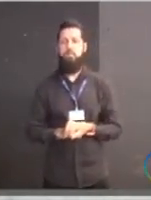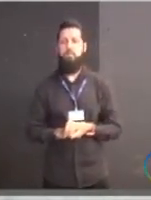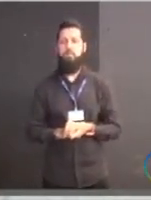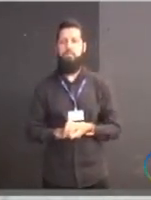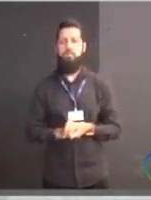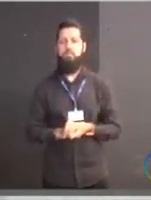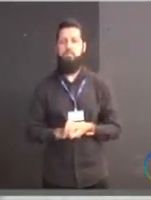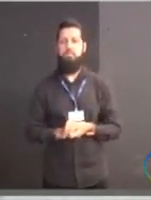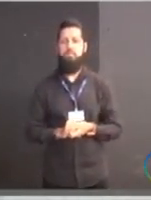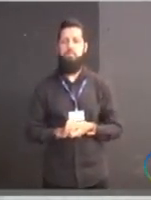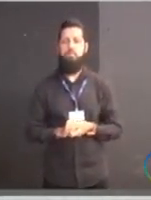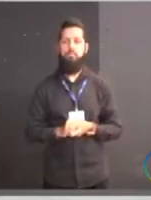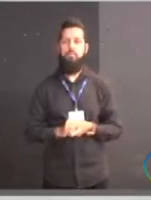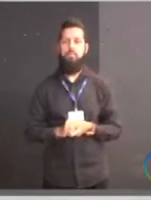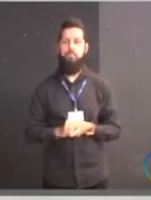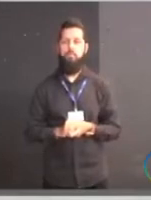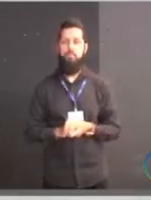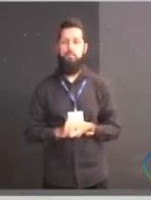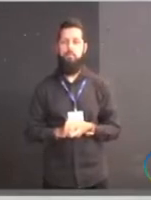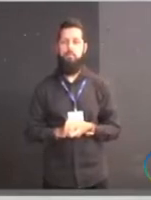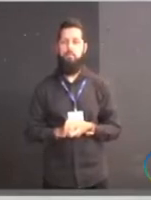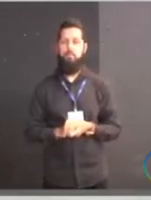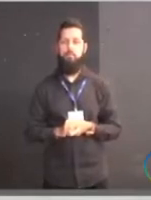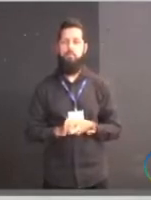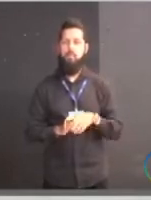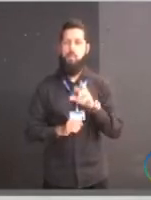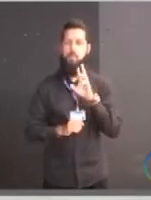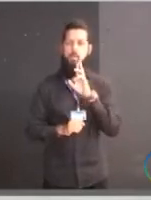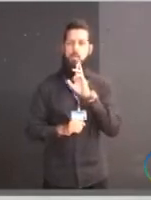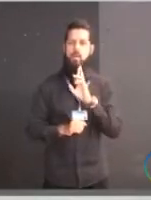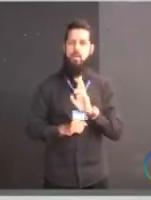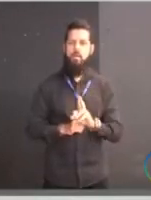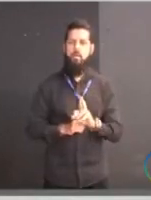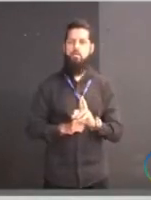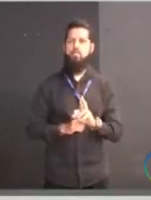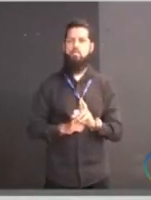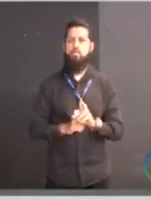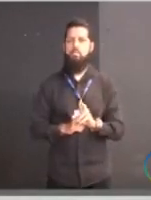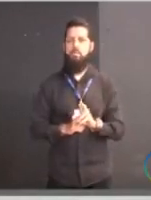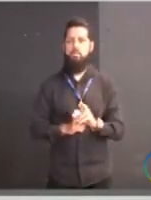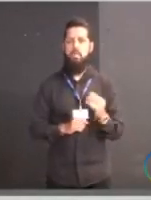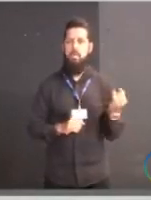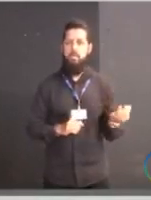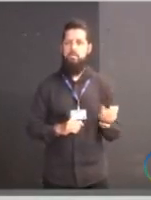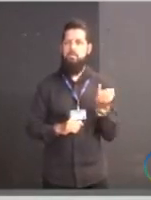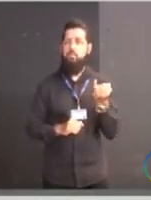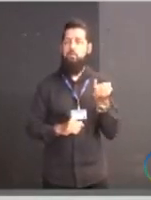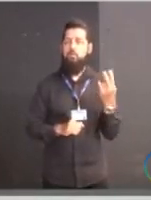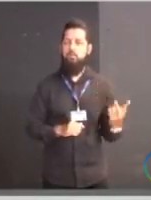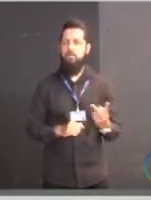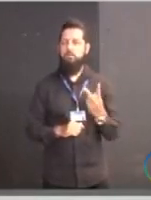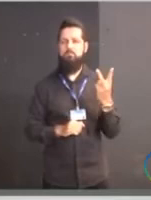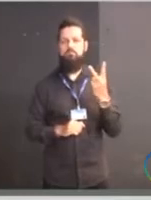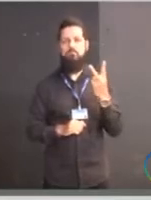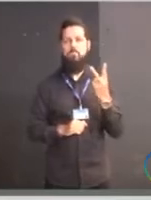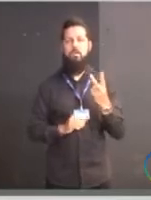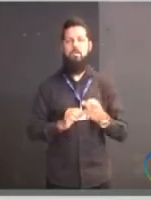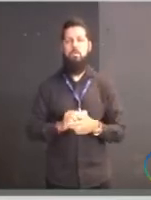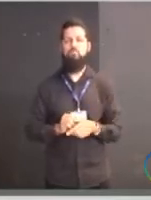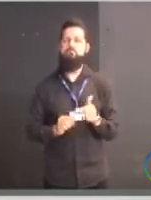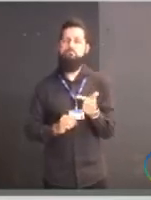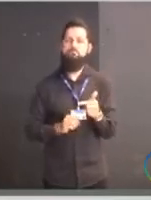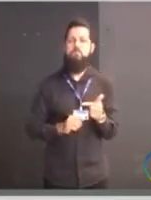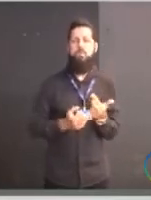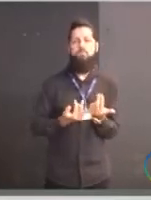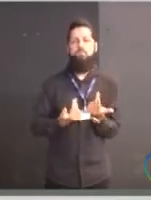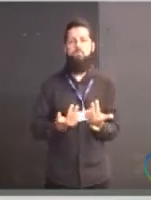de Kardec, né? De maneira que a sua resposta é também para nós de um valor inestimável. Pensamos, muito obrigado,